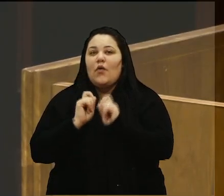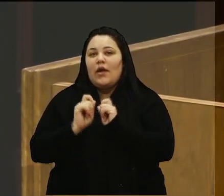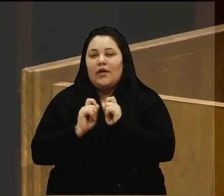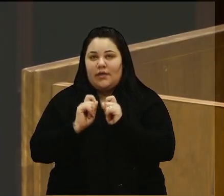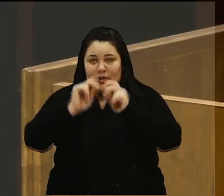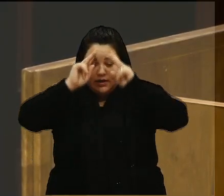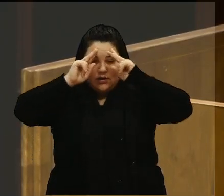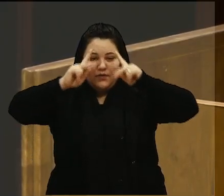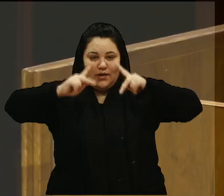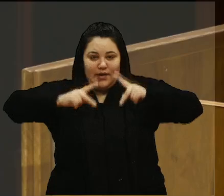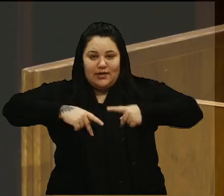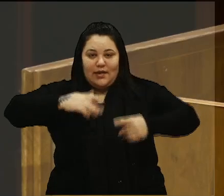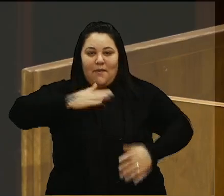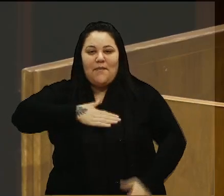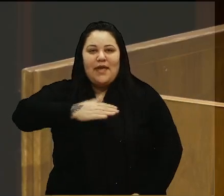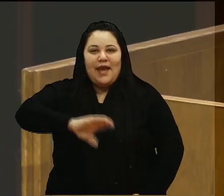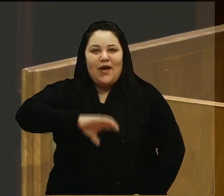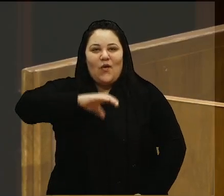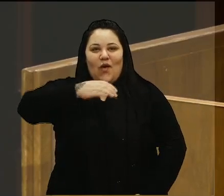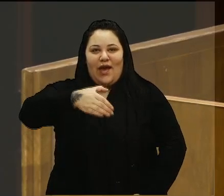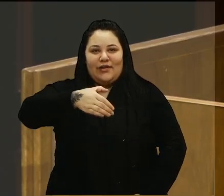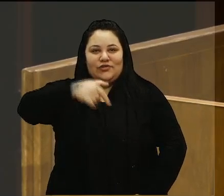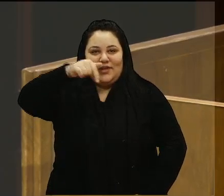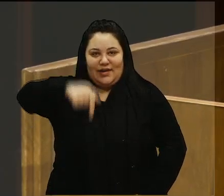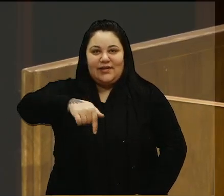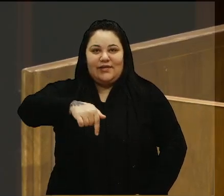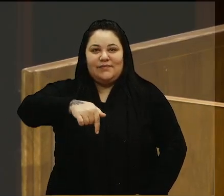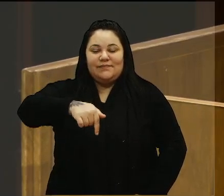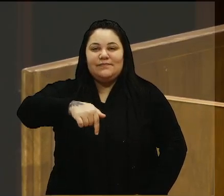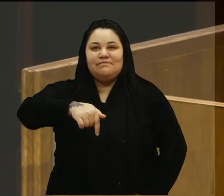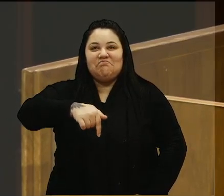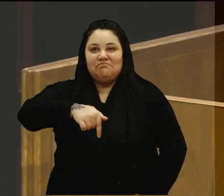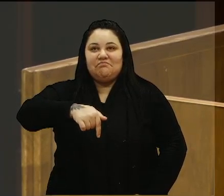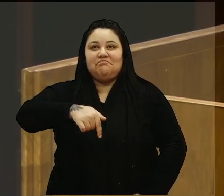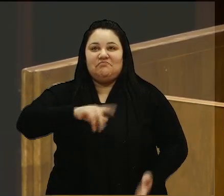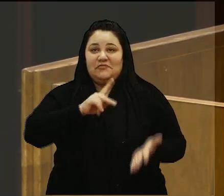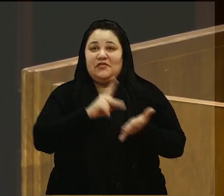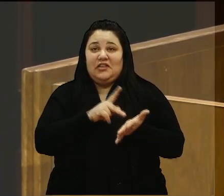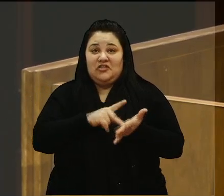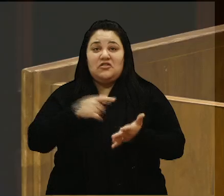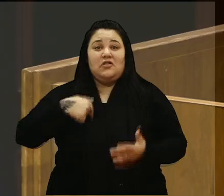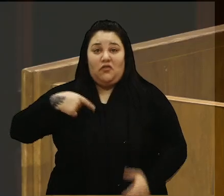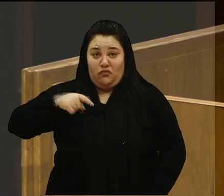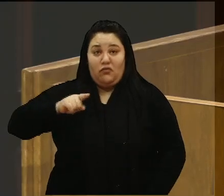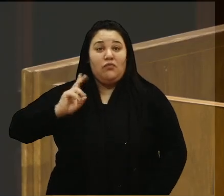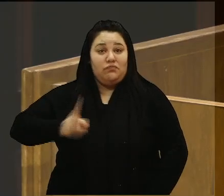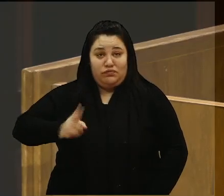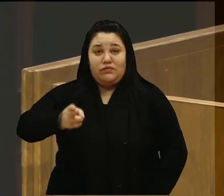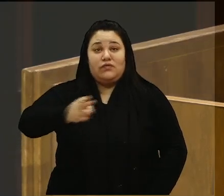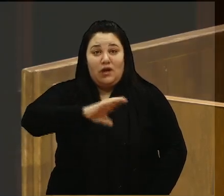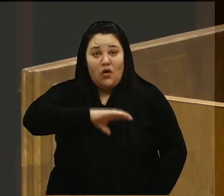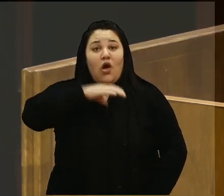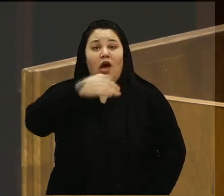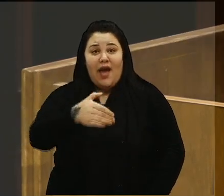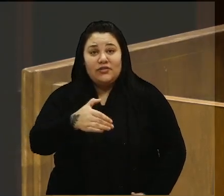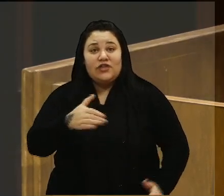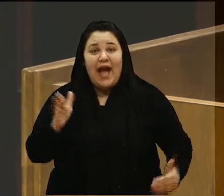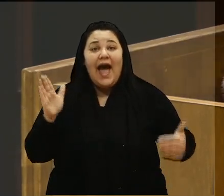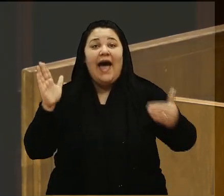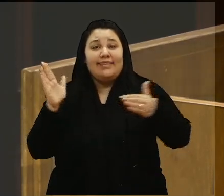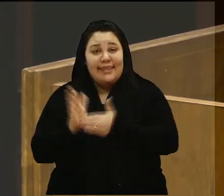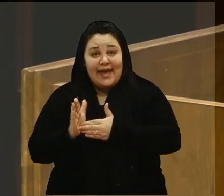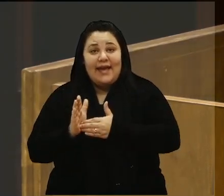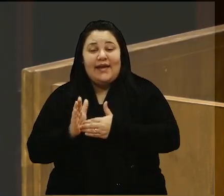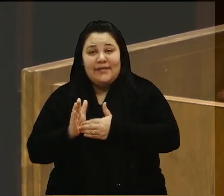a minha coragem dentro dessa casa. Pois é, e vou continuar com essa coragem até que a